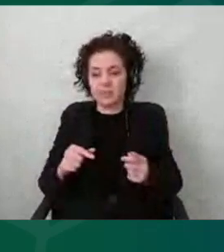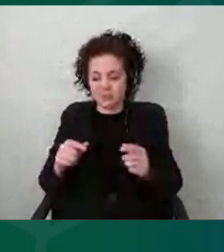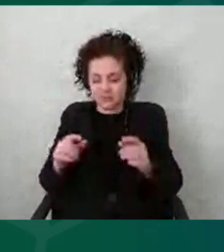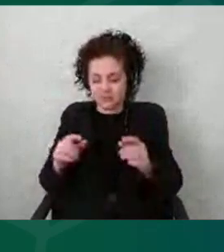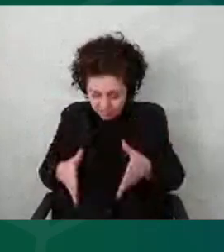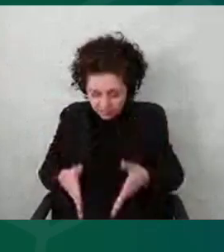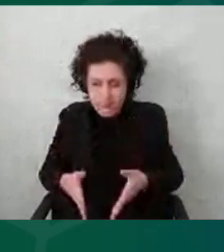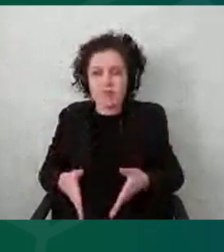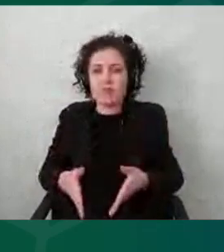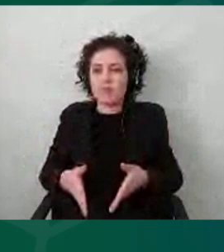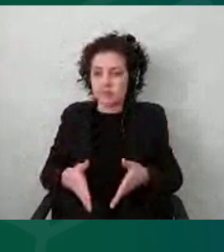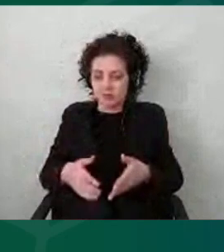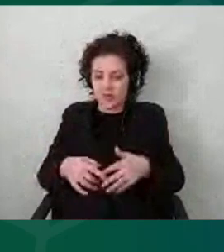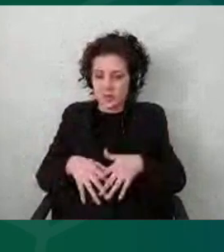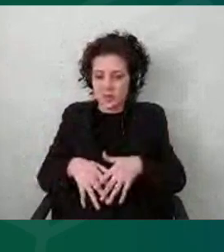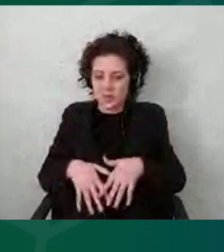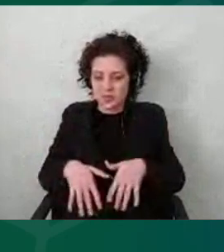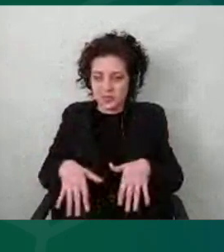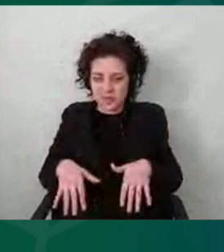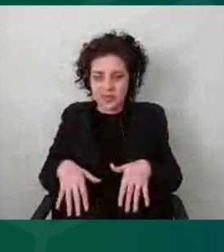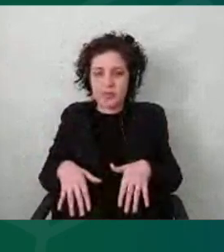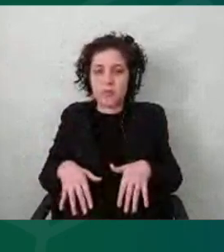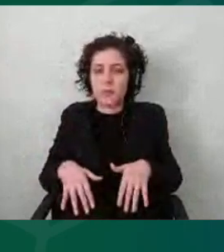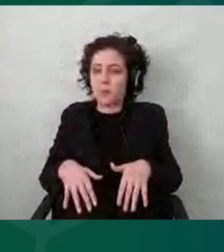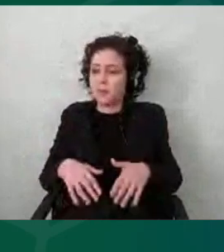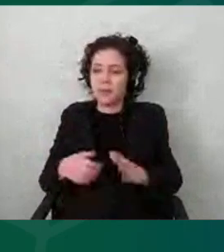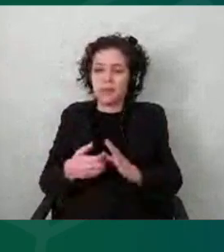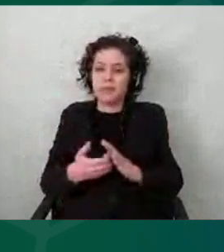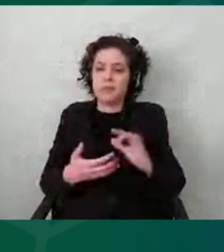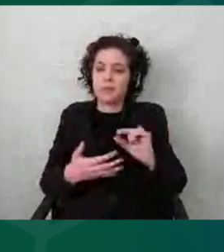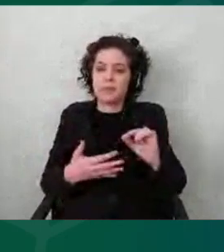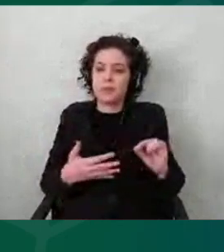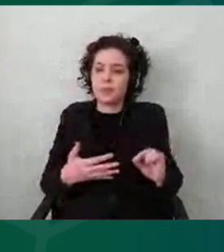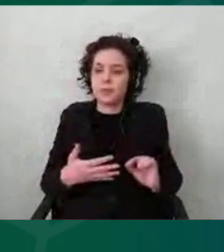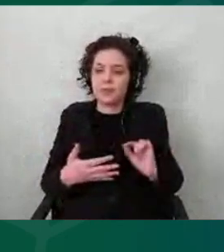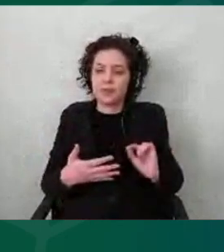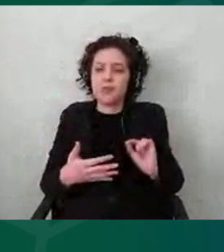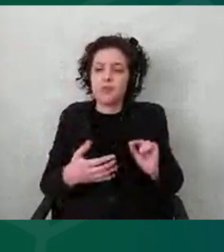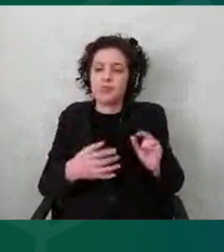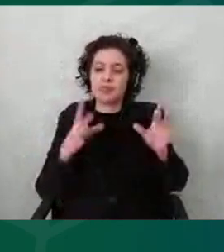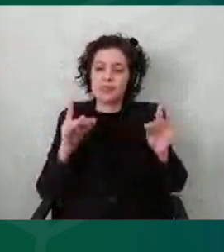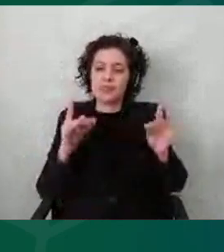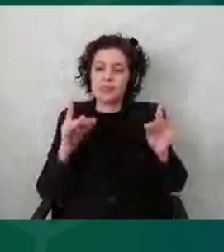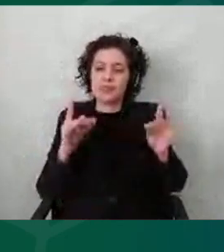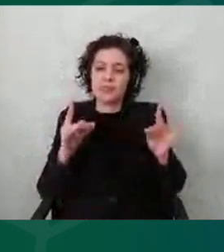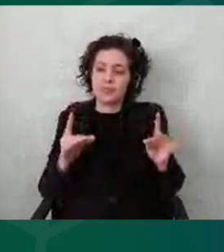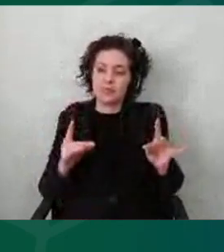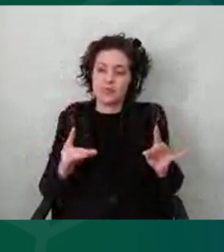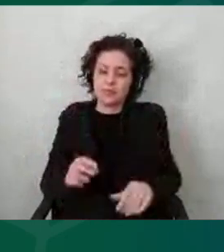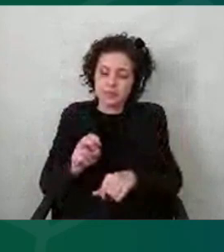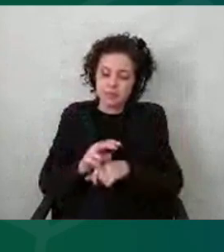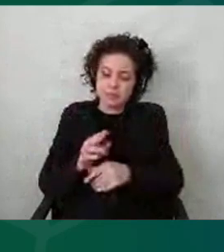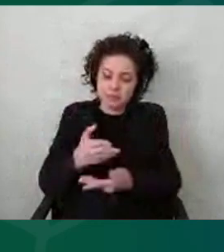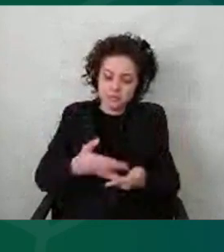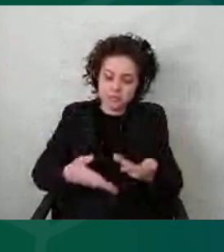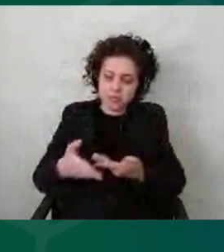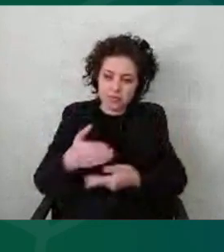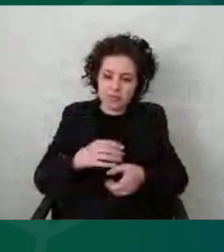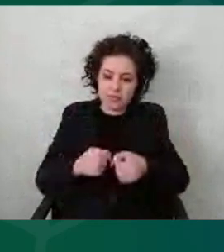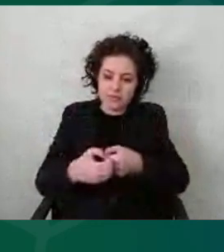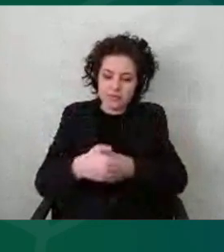importante pelas características que foram descritas, que o vírus interage com células